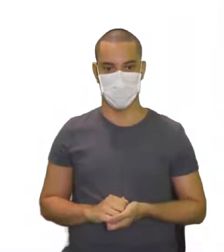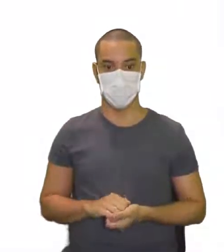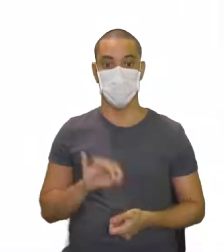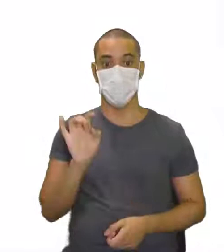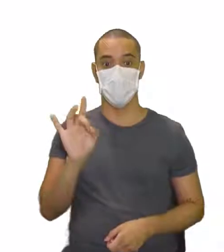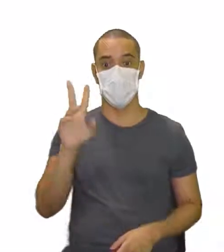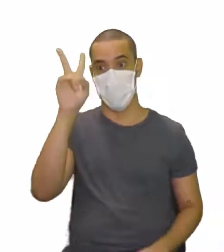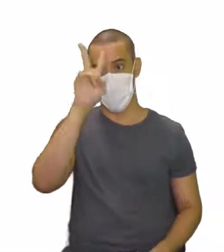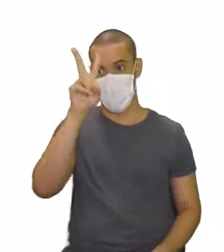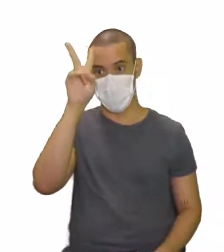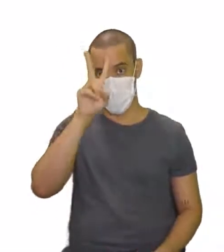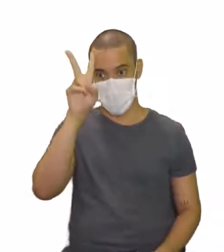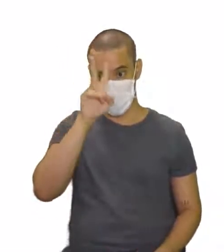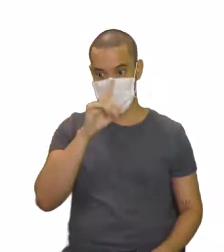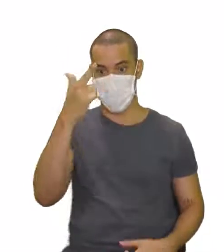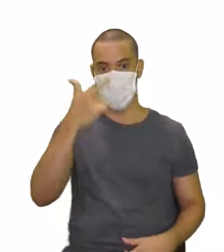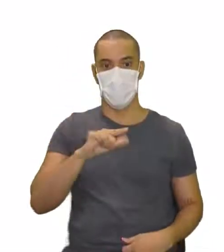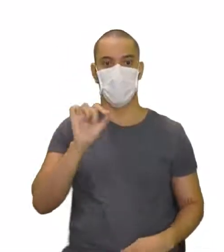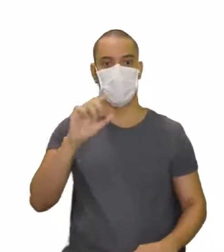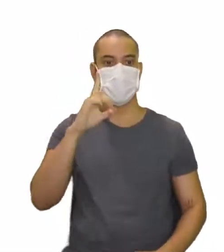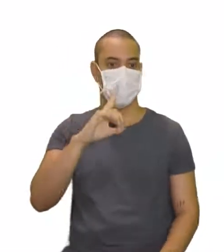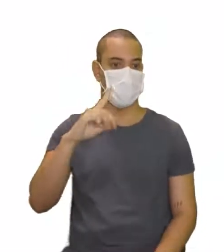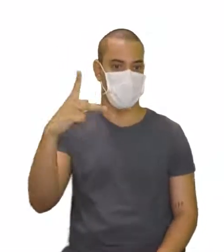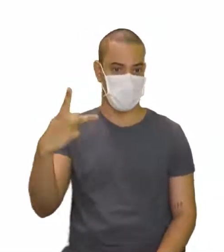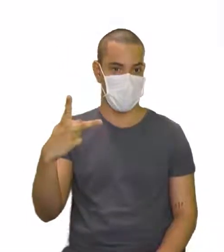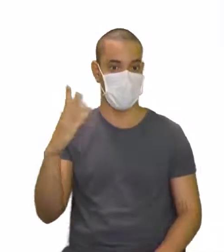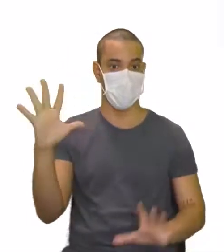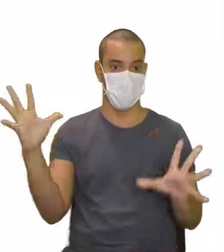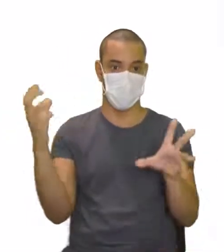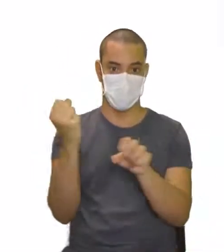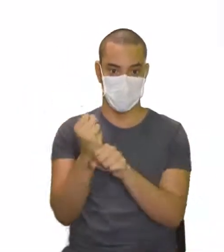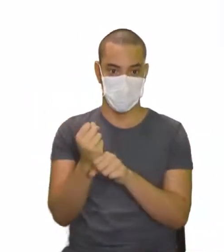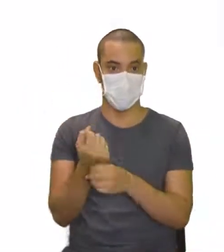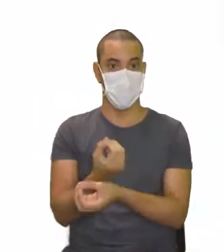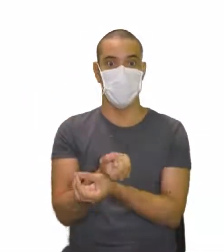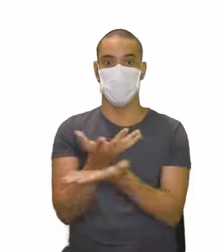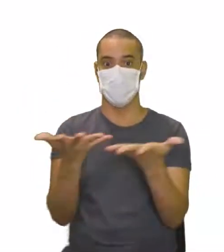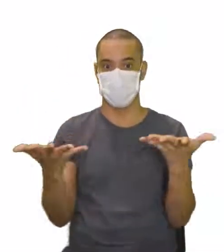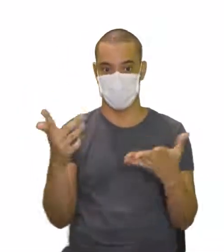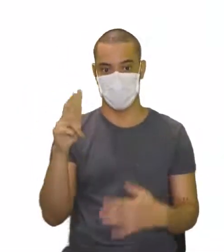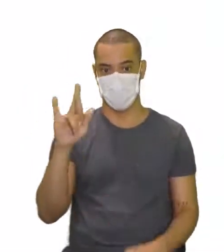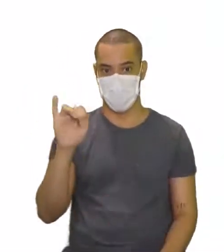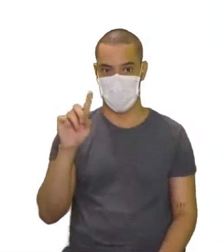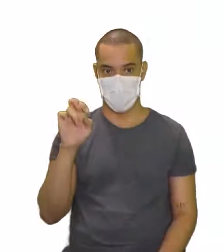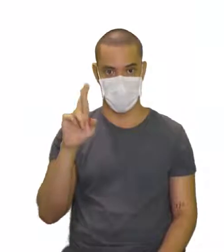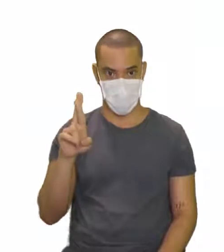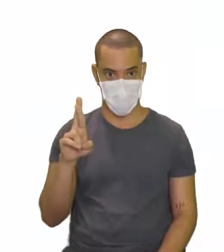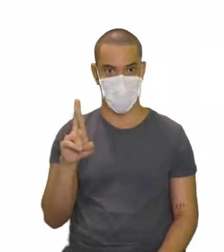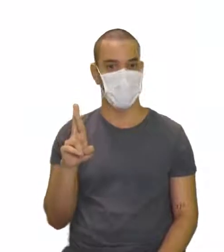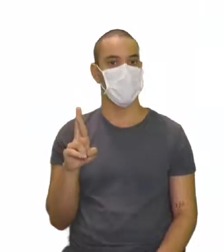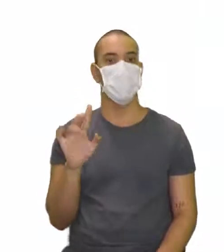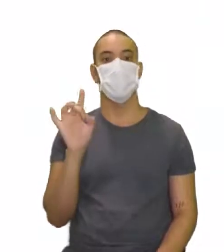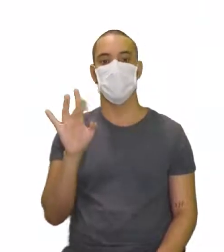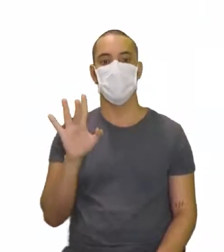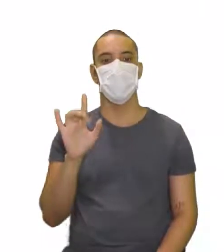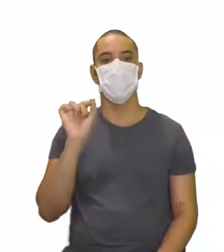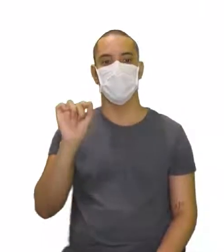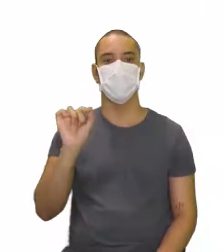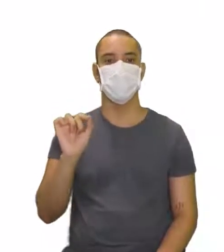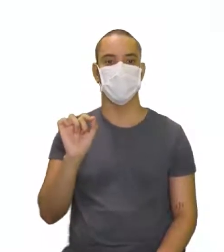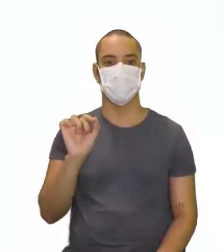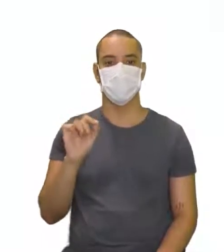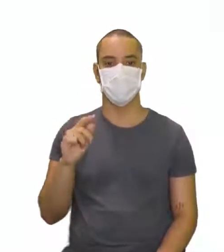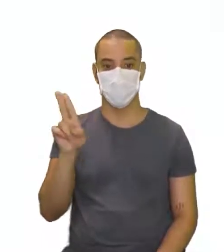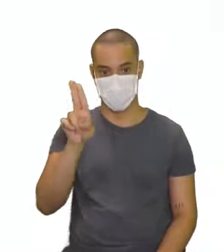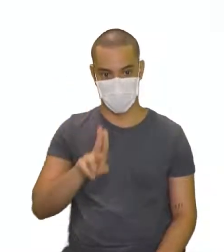gente lembrar de novo, DDP total oferecida pelo gerador, que vai ser utilizado no receptor, sendo que Epson linha é o que vai